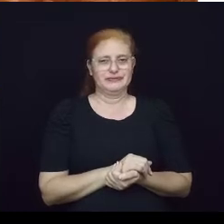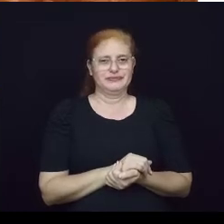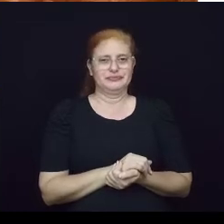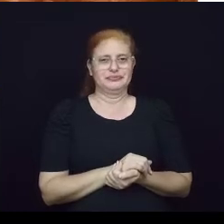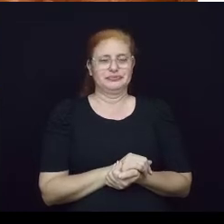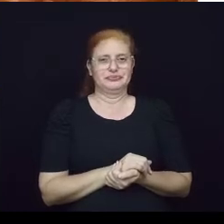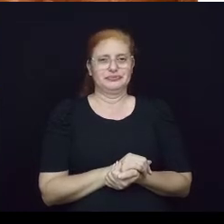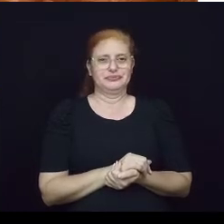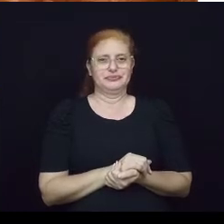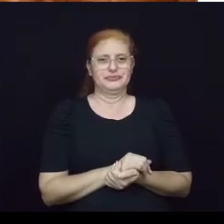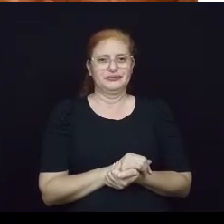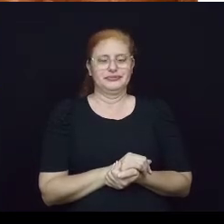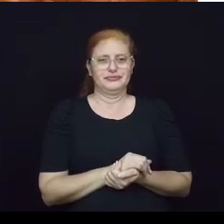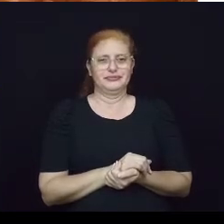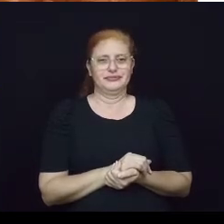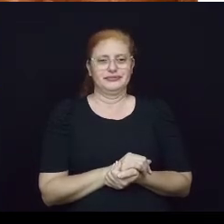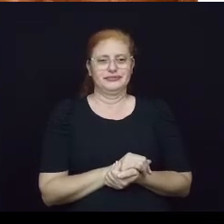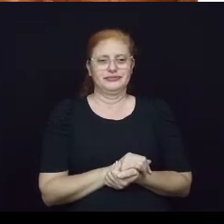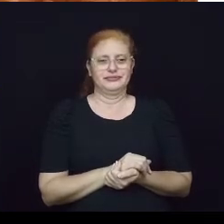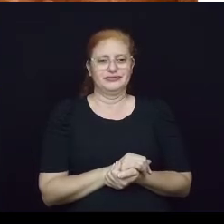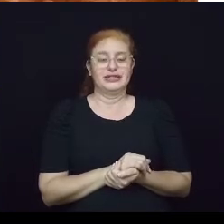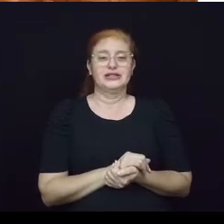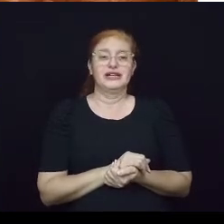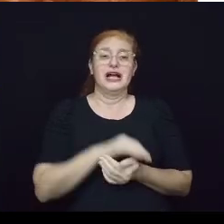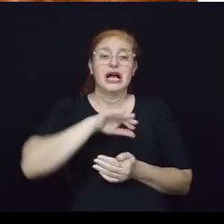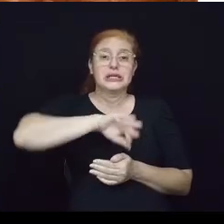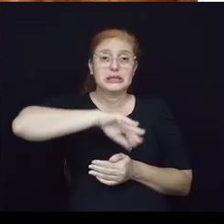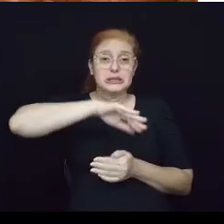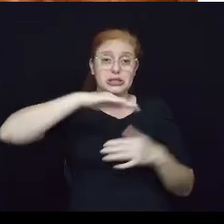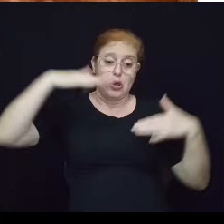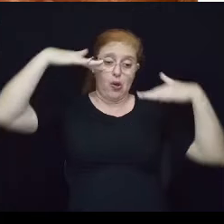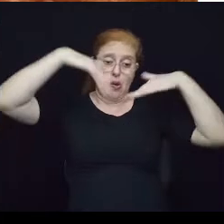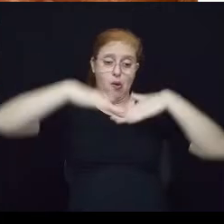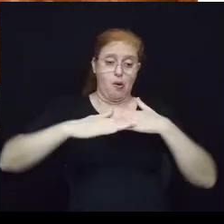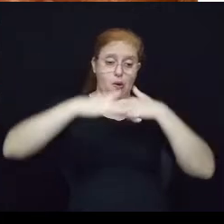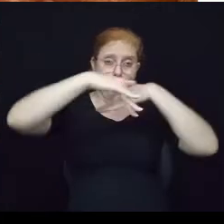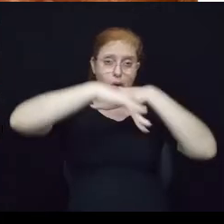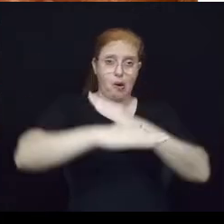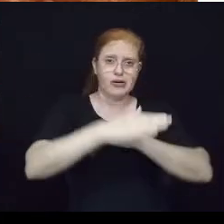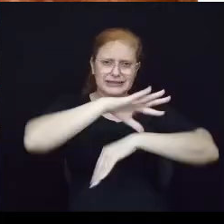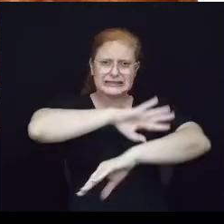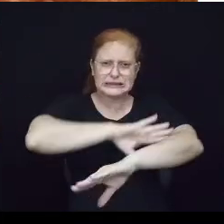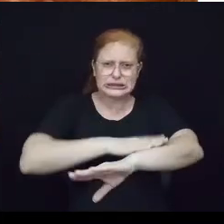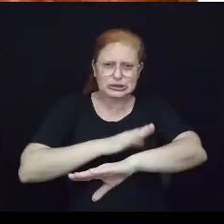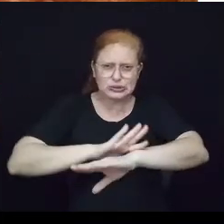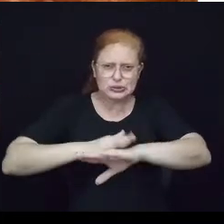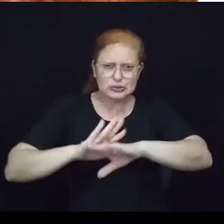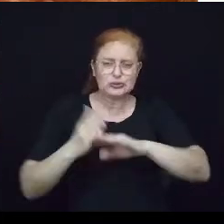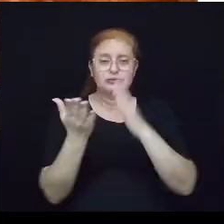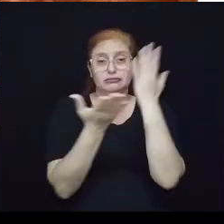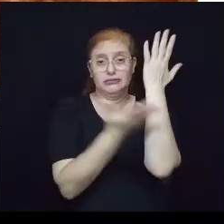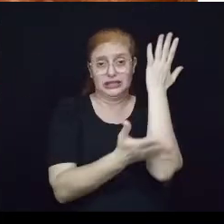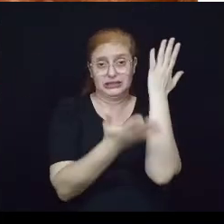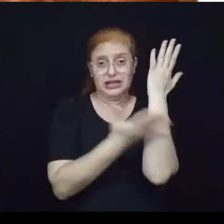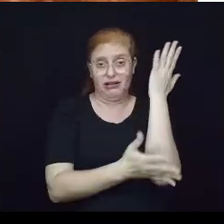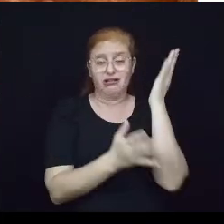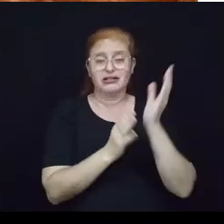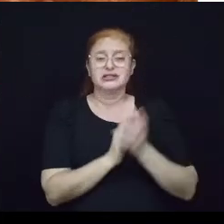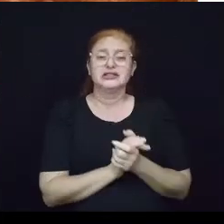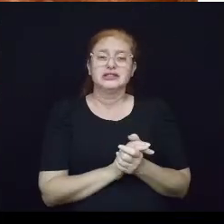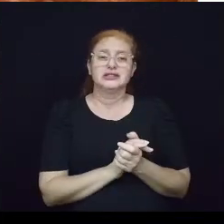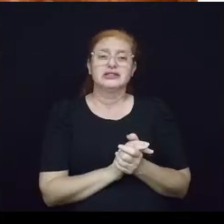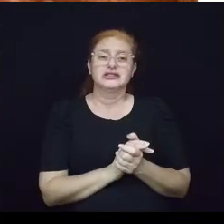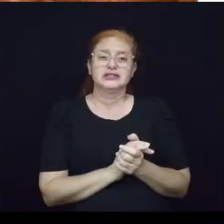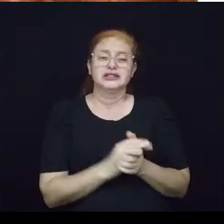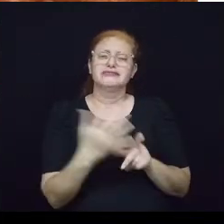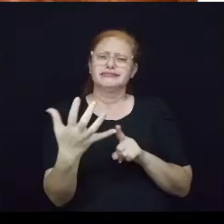E, claro, essas ondas da própria textura da madeira, elas